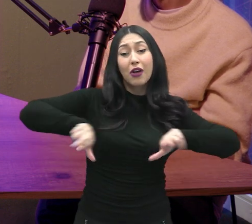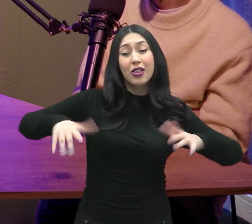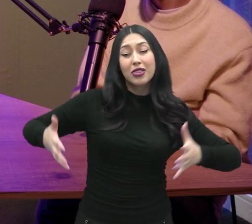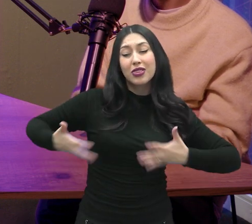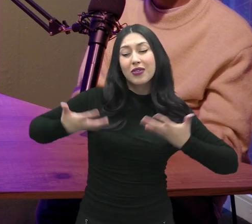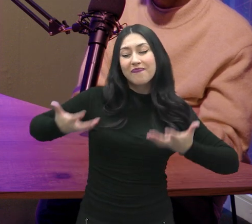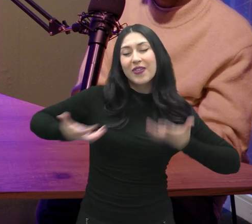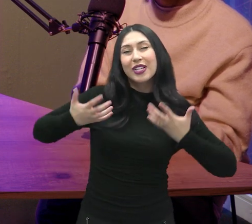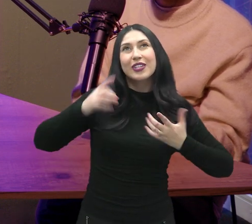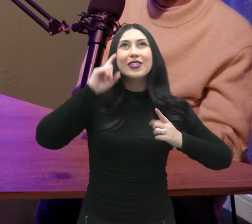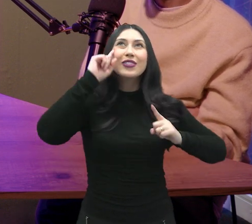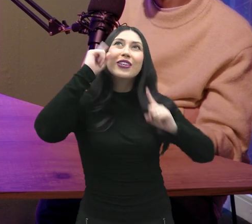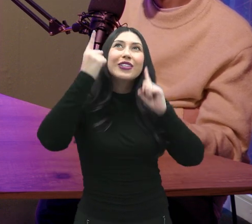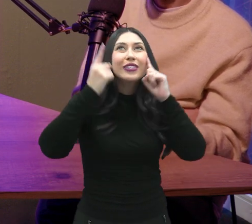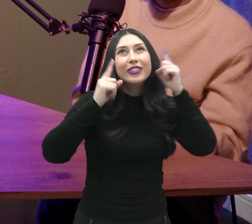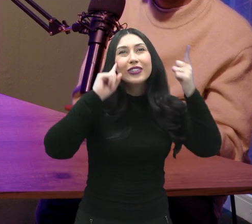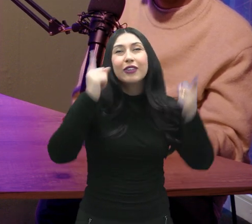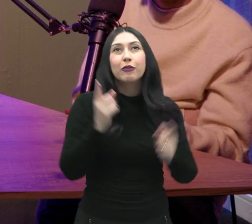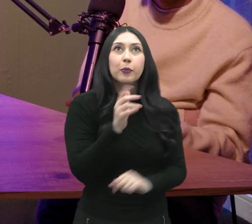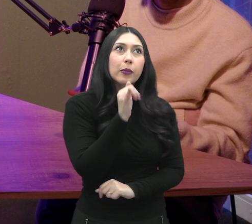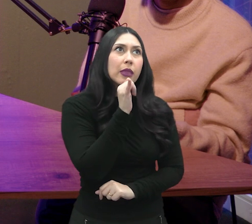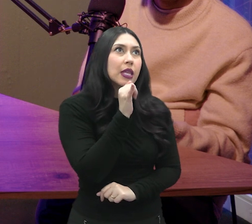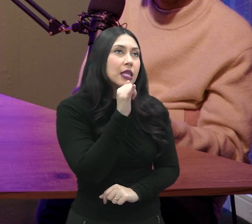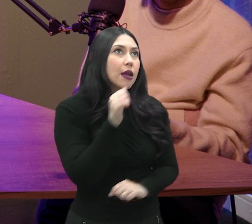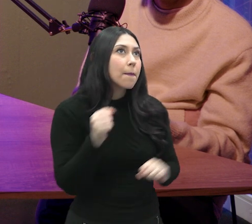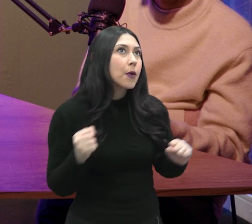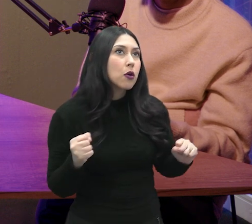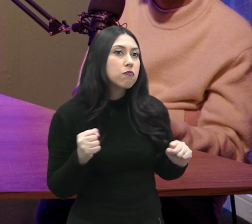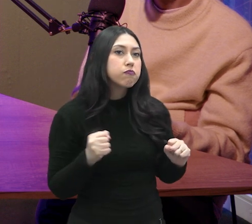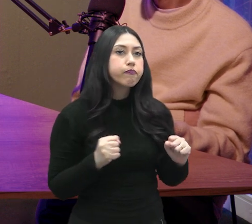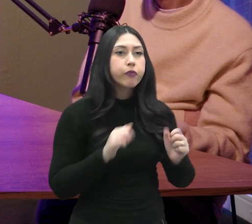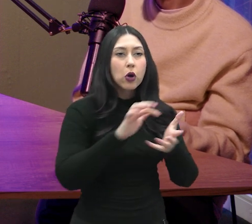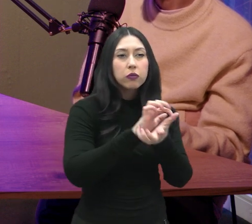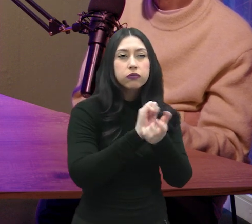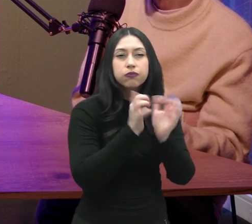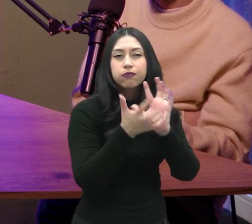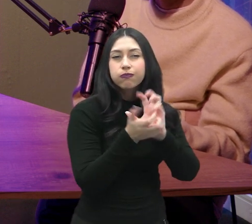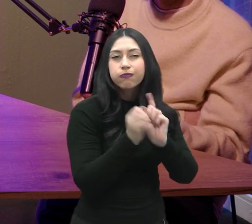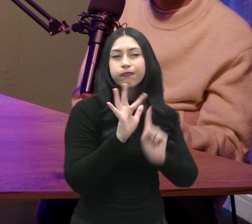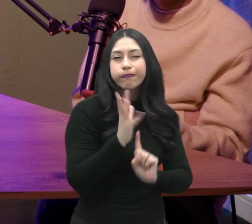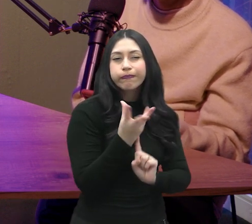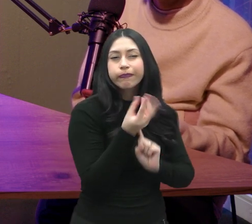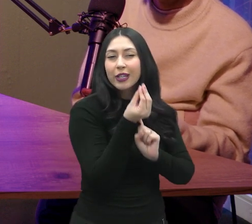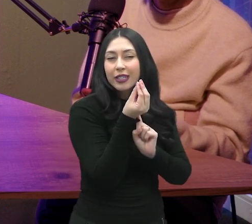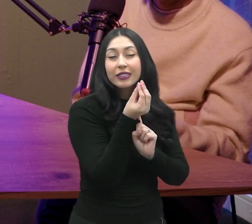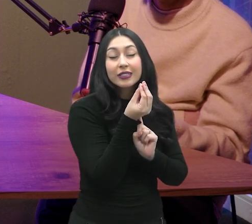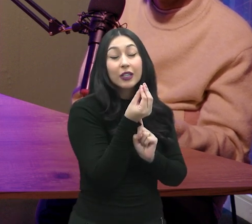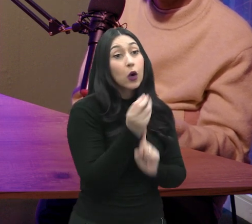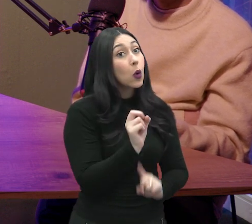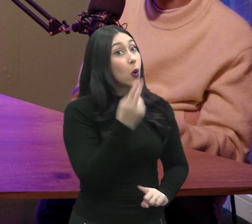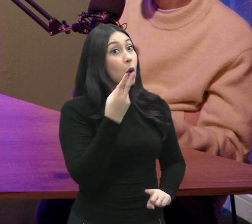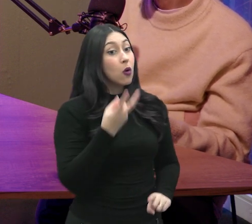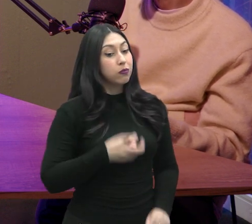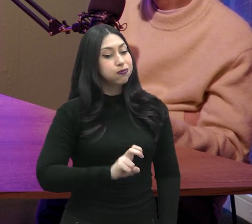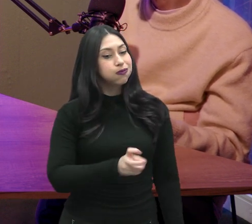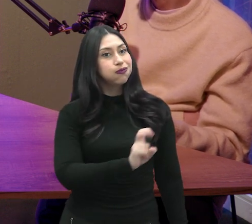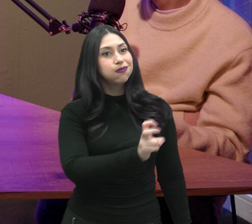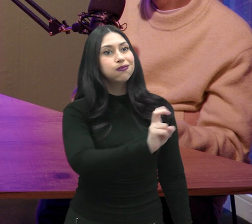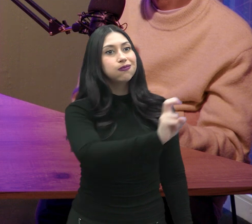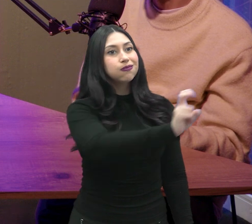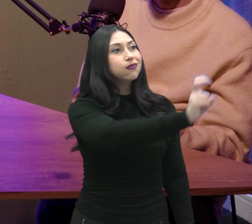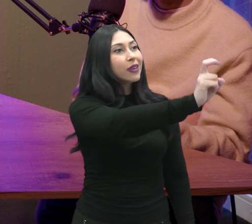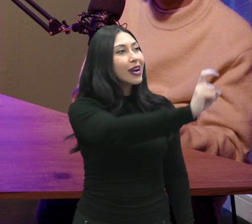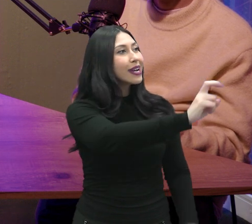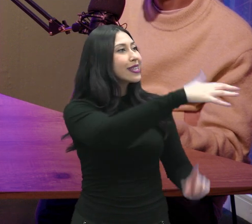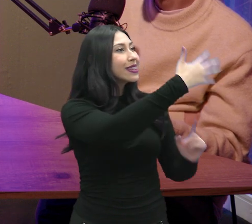possam estimular a criatividade. Então, talvez... uma atividade manual, por exemplo, artesanal, ou ir fazer uma trilha,